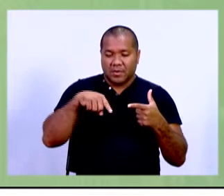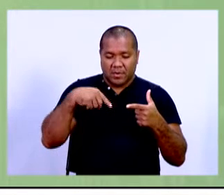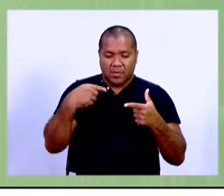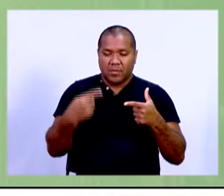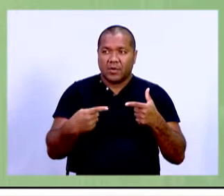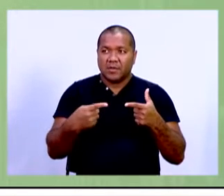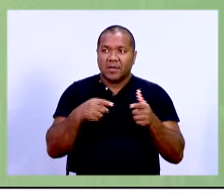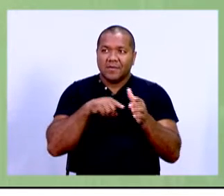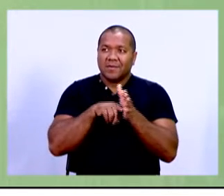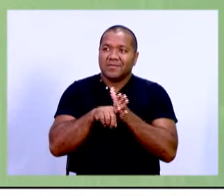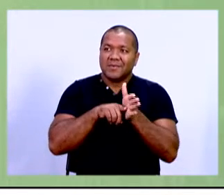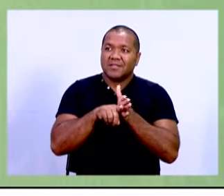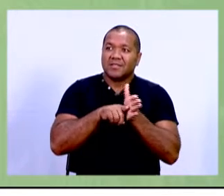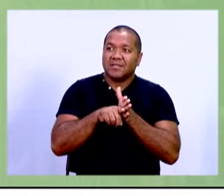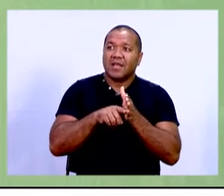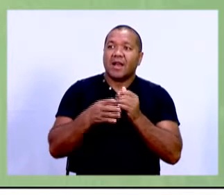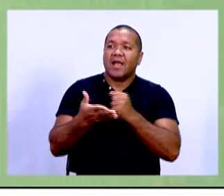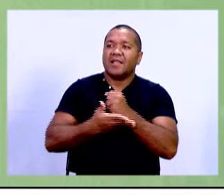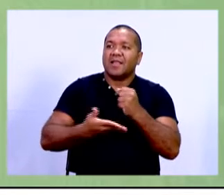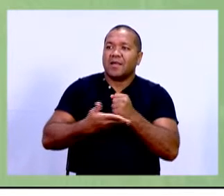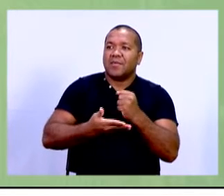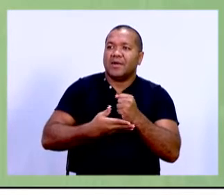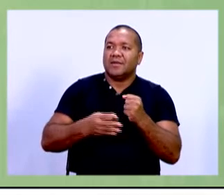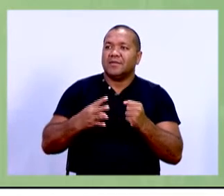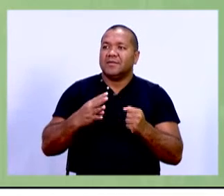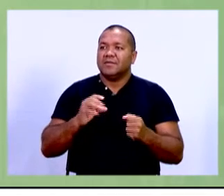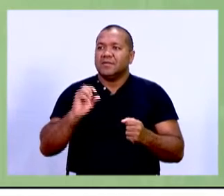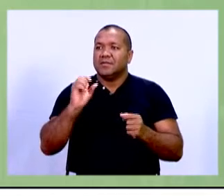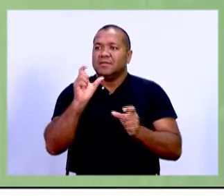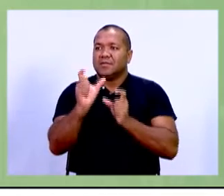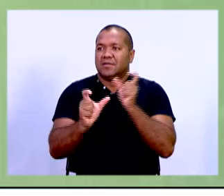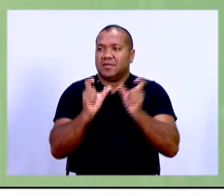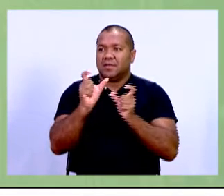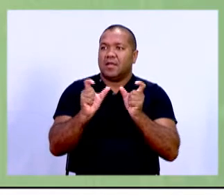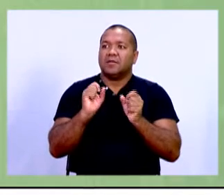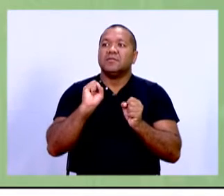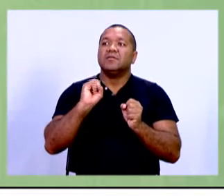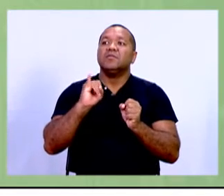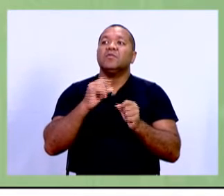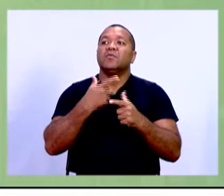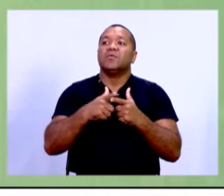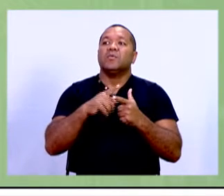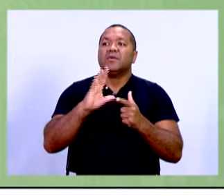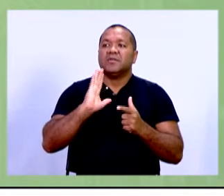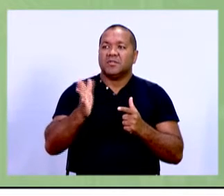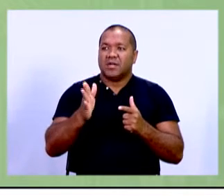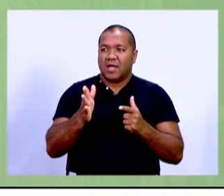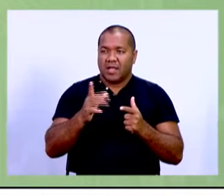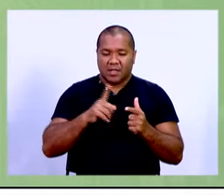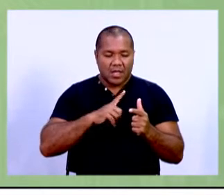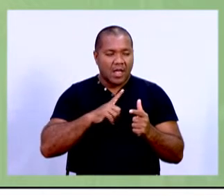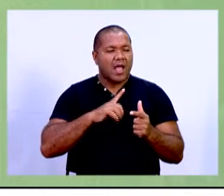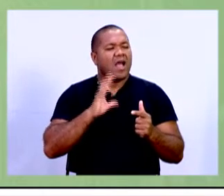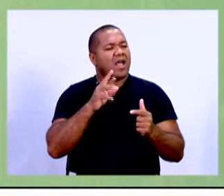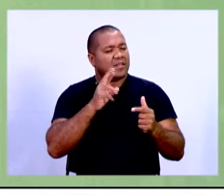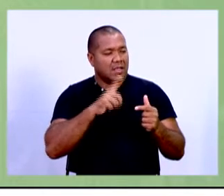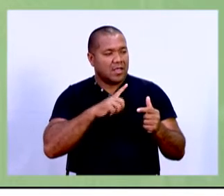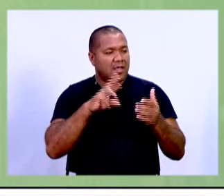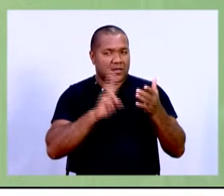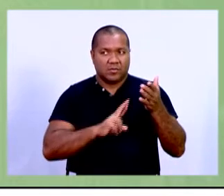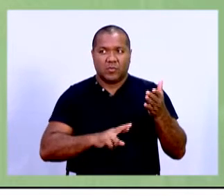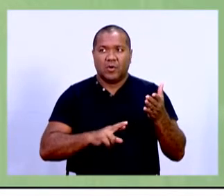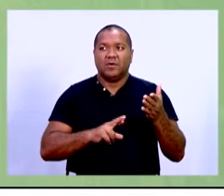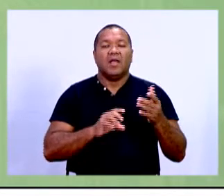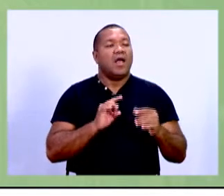vai pesquisar na base de conhecimento se o problema dele já está aqui, se ele pode resolver